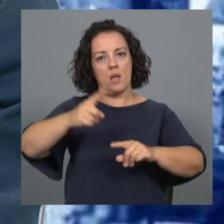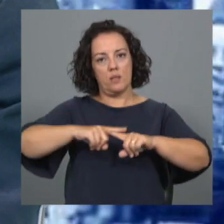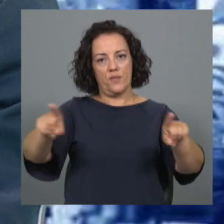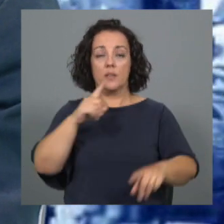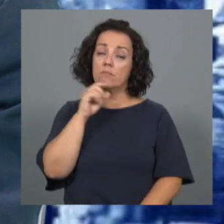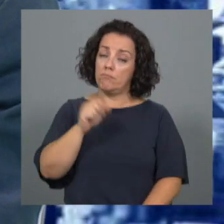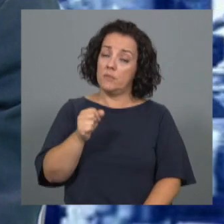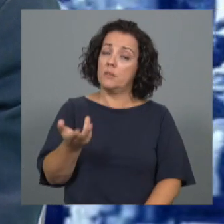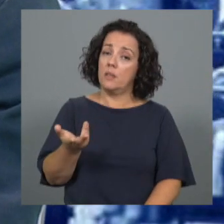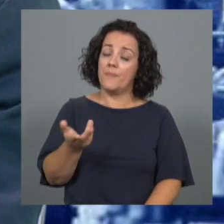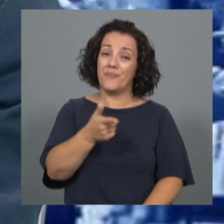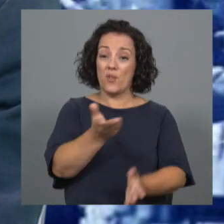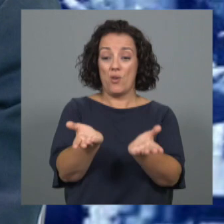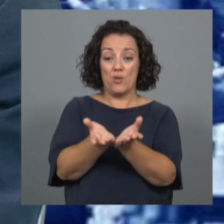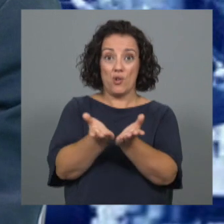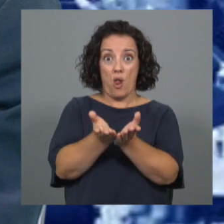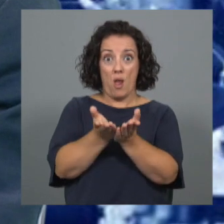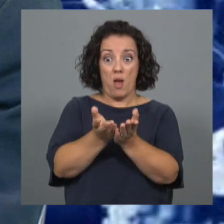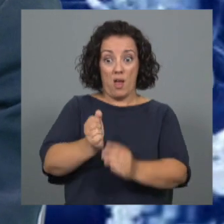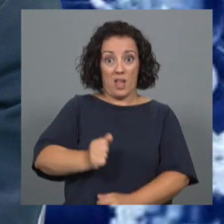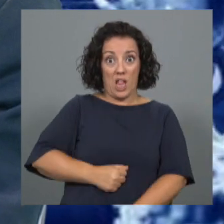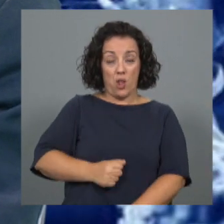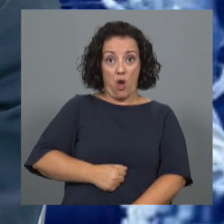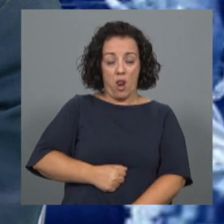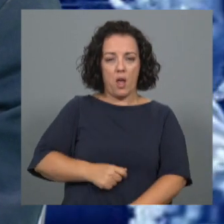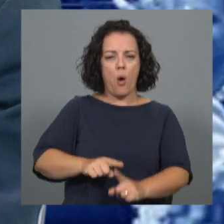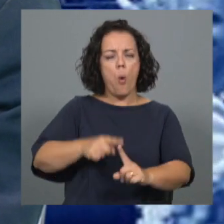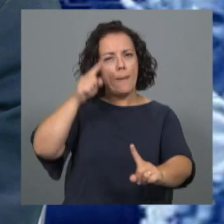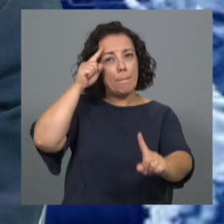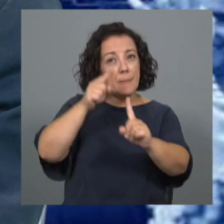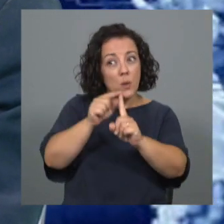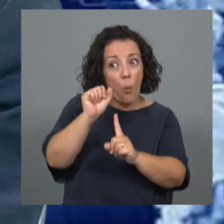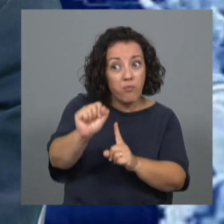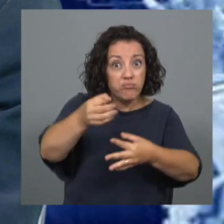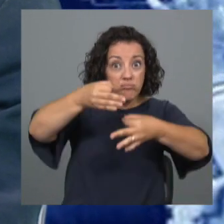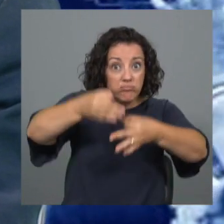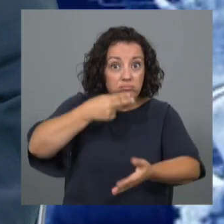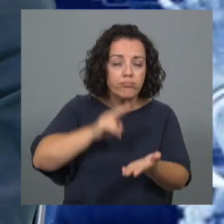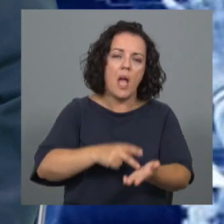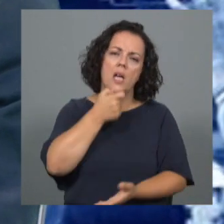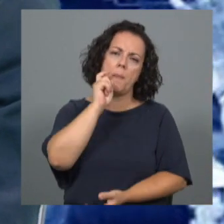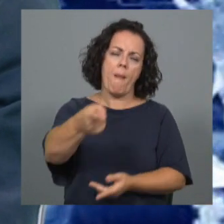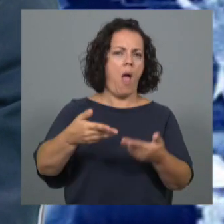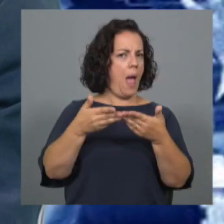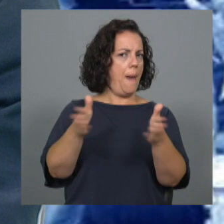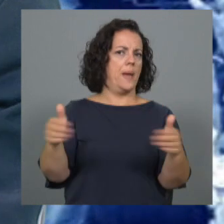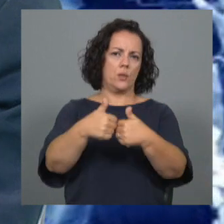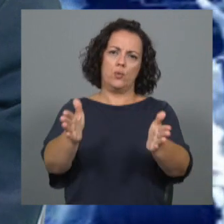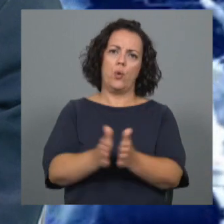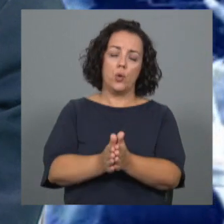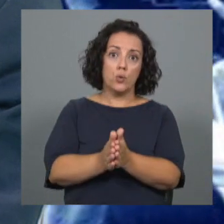Católica, para cumprir a sua missão genuína, tem que ser aberta a todos. para ser aberto, e principalmente aos